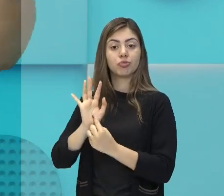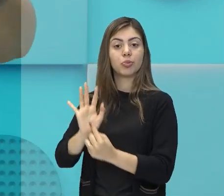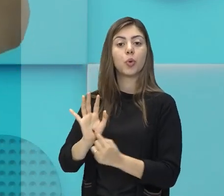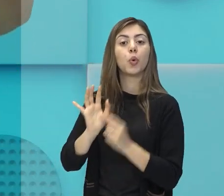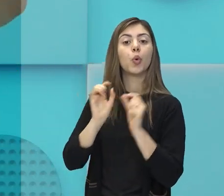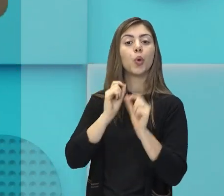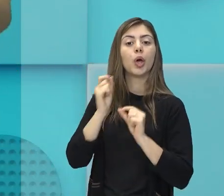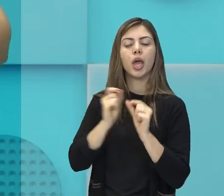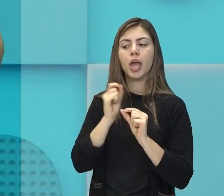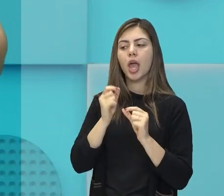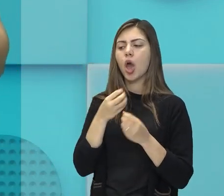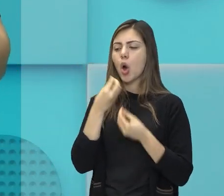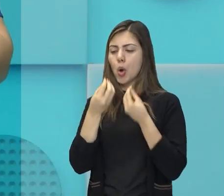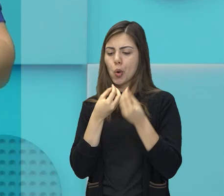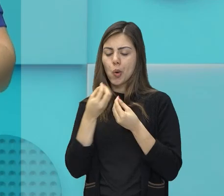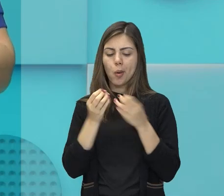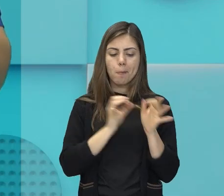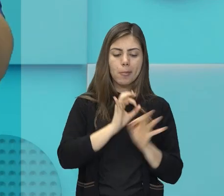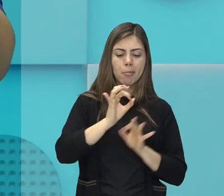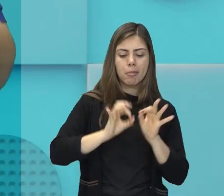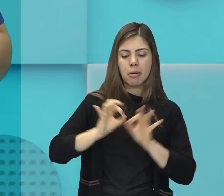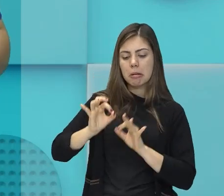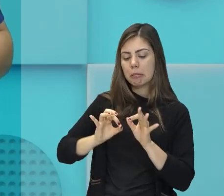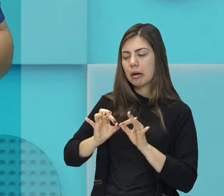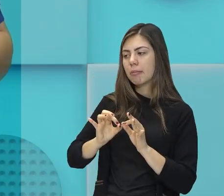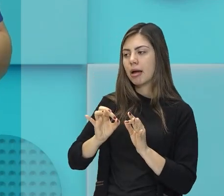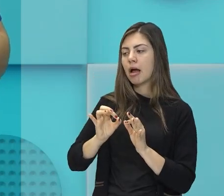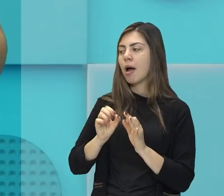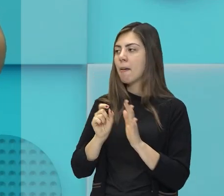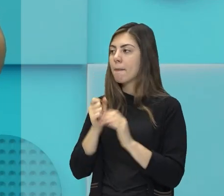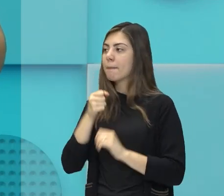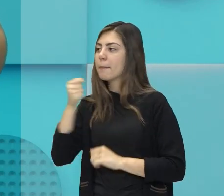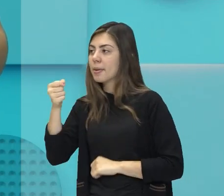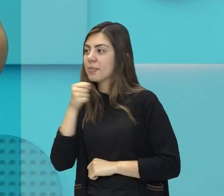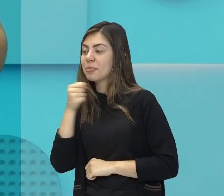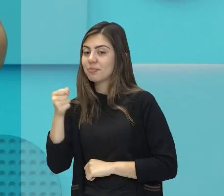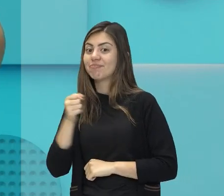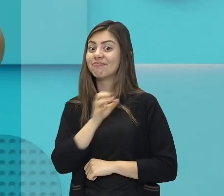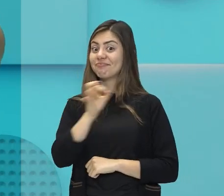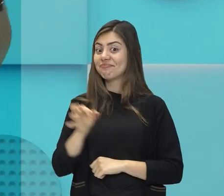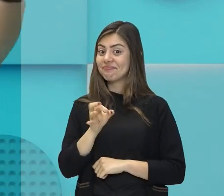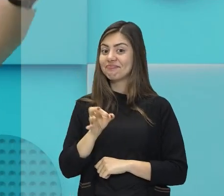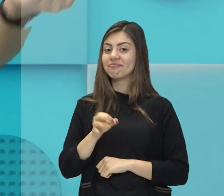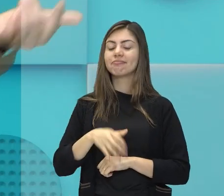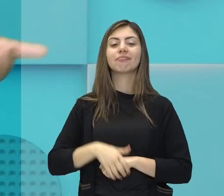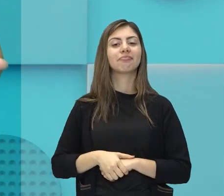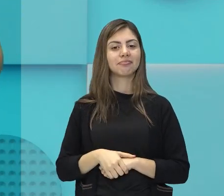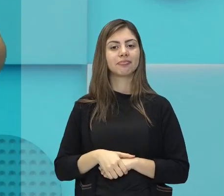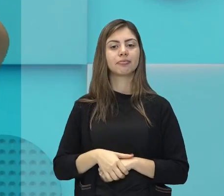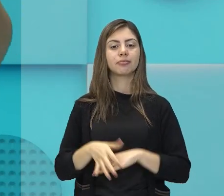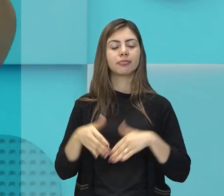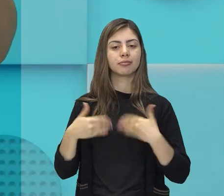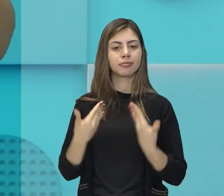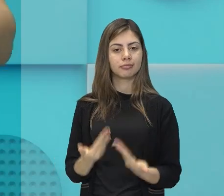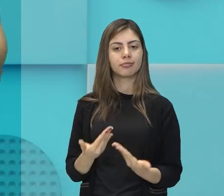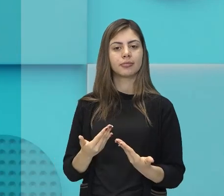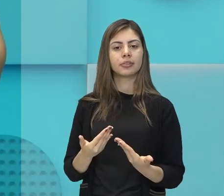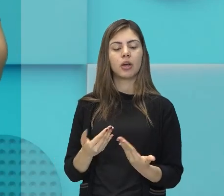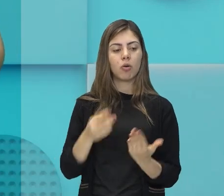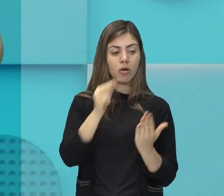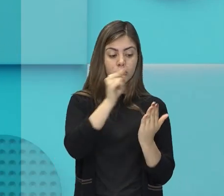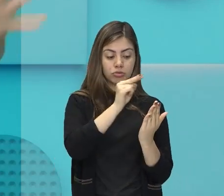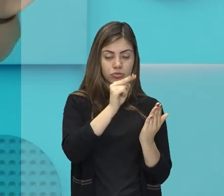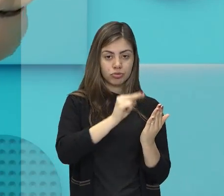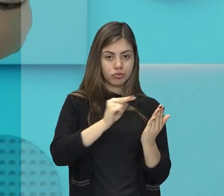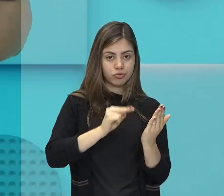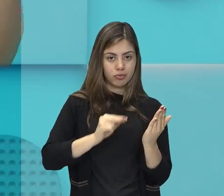vocês como planejar a entrevista que será realizada. Certo assim? Então, de acordo com a leitura que